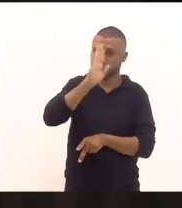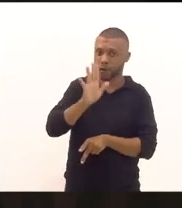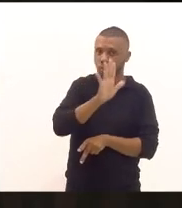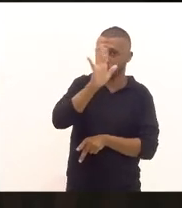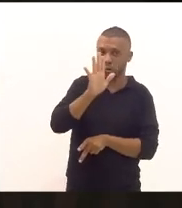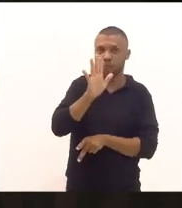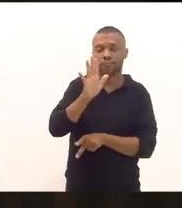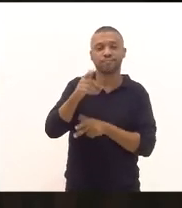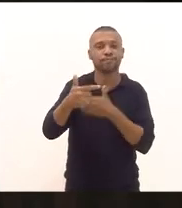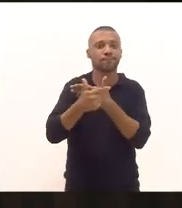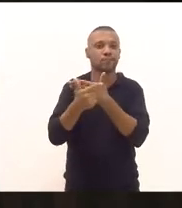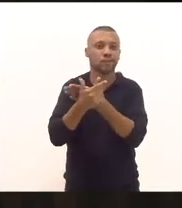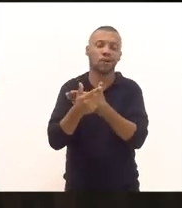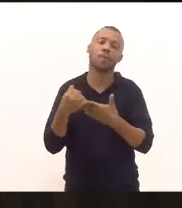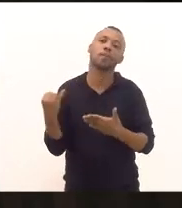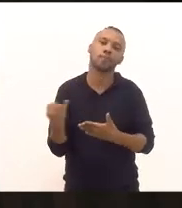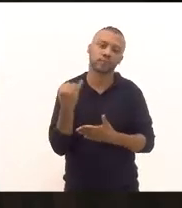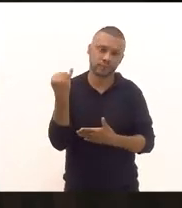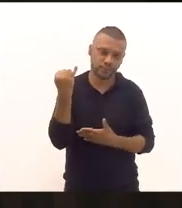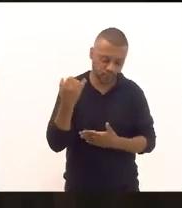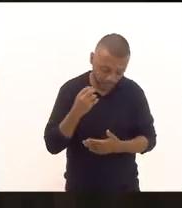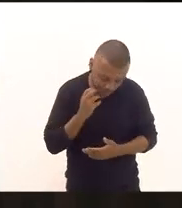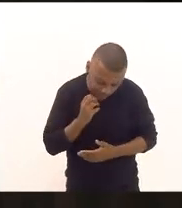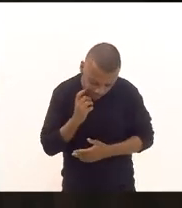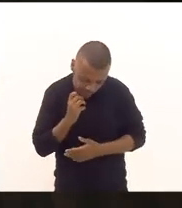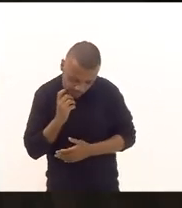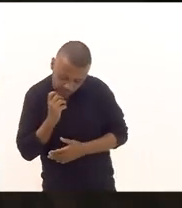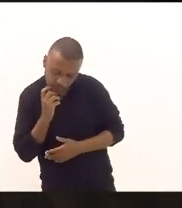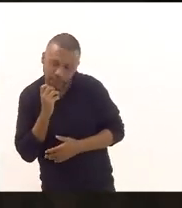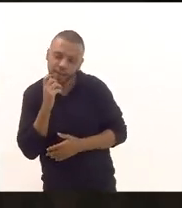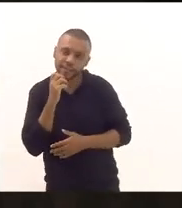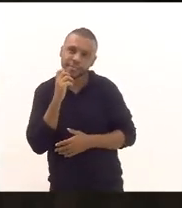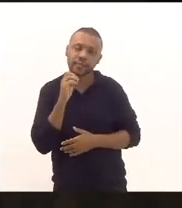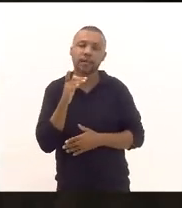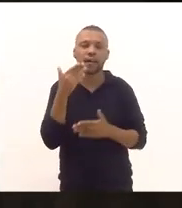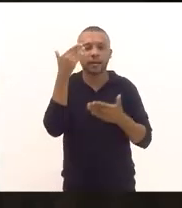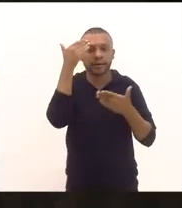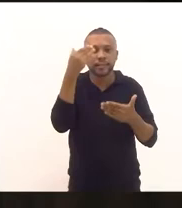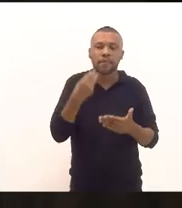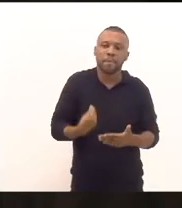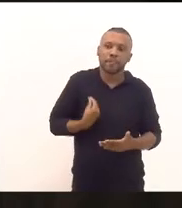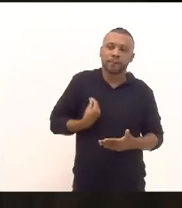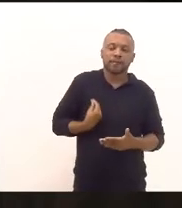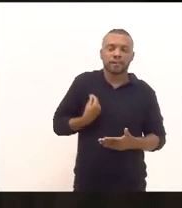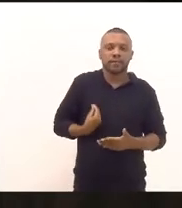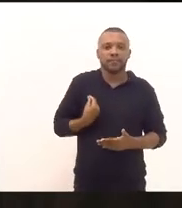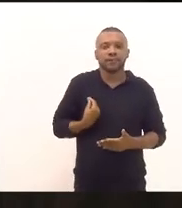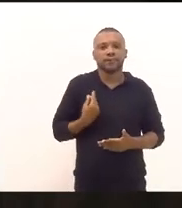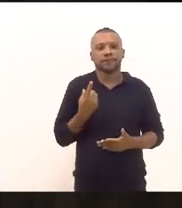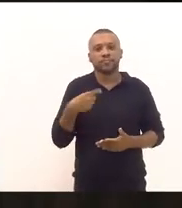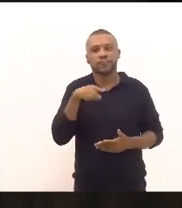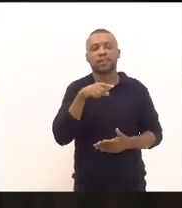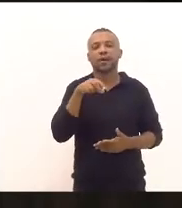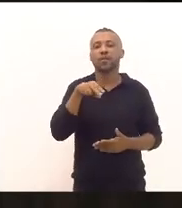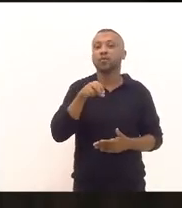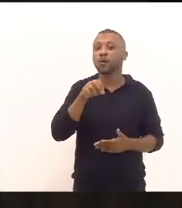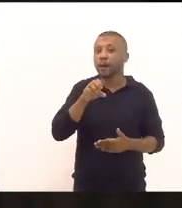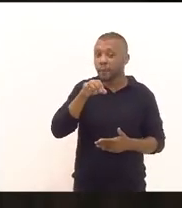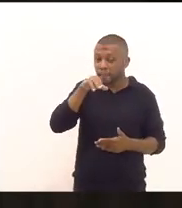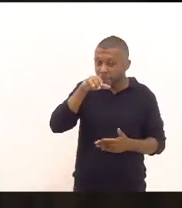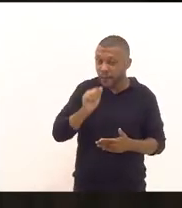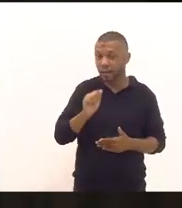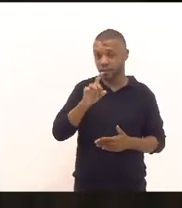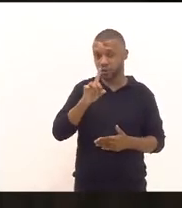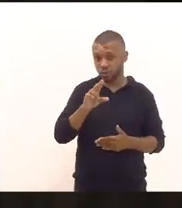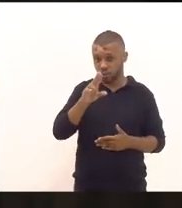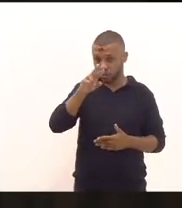Mariana seu papel é fundamental e importante agradeço a presença da Noêmia duqe